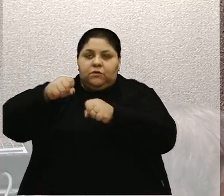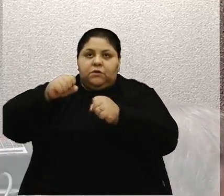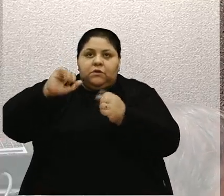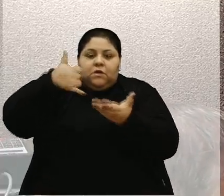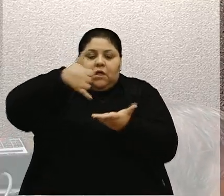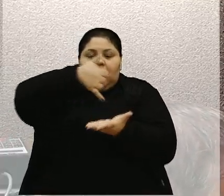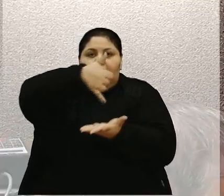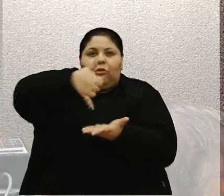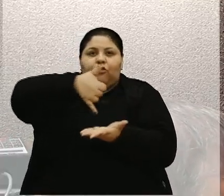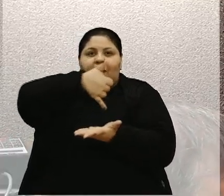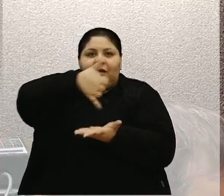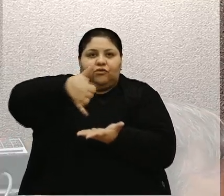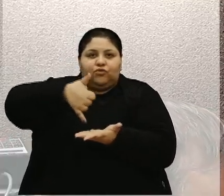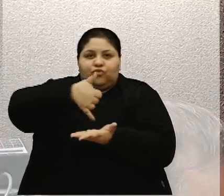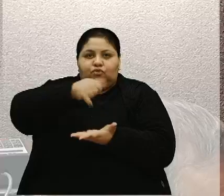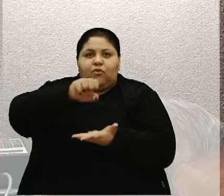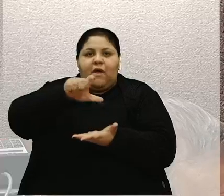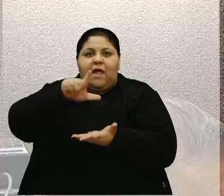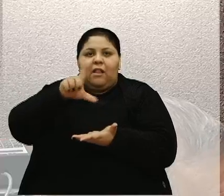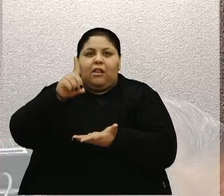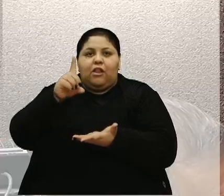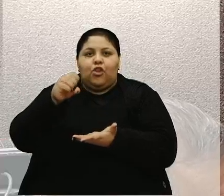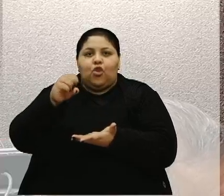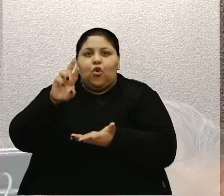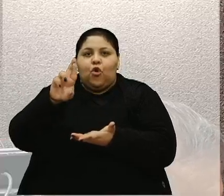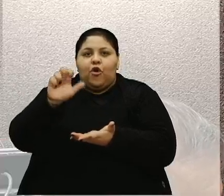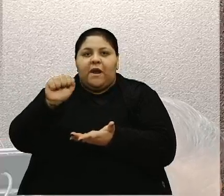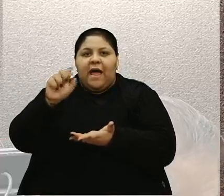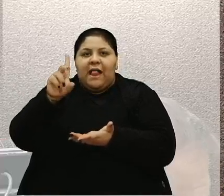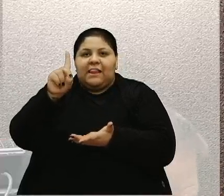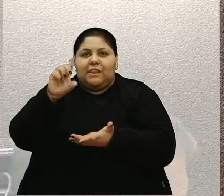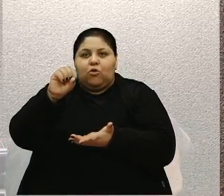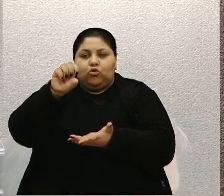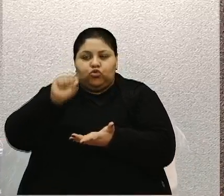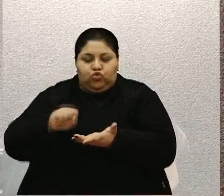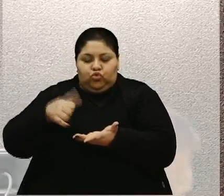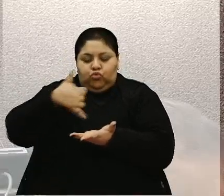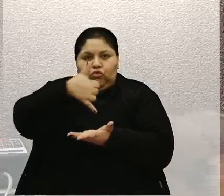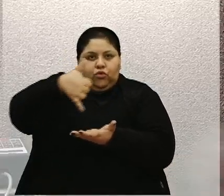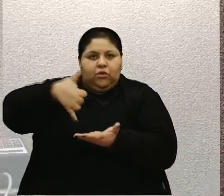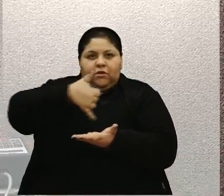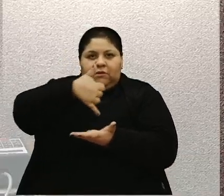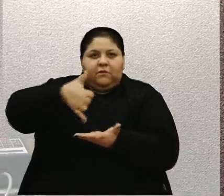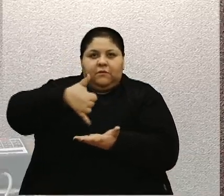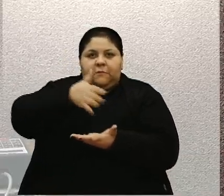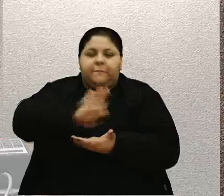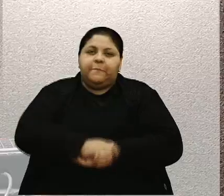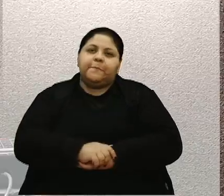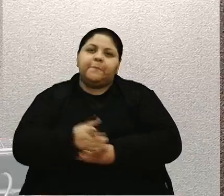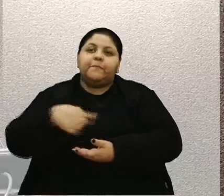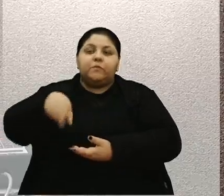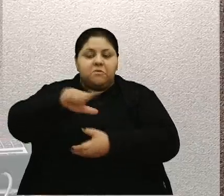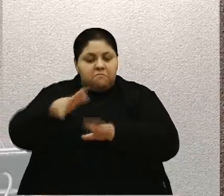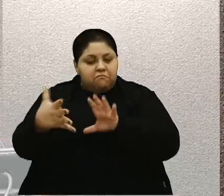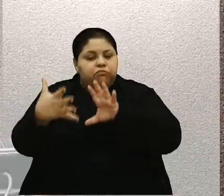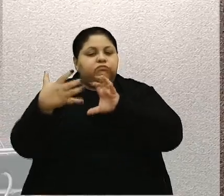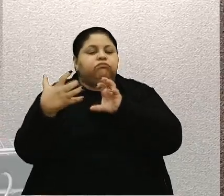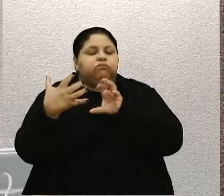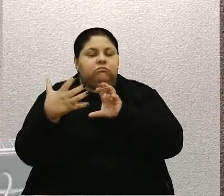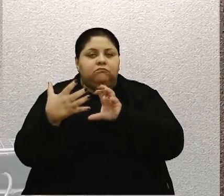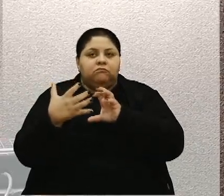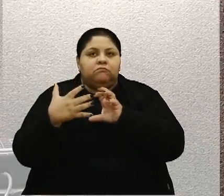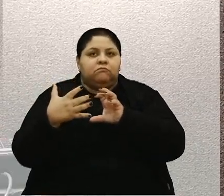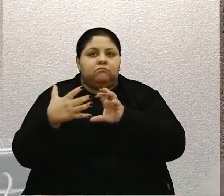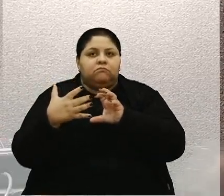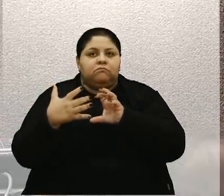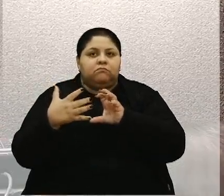de outras regiões que estão vindo para Caxias. E isso é vamos dizer, um enfrentamento que nós vamos ter, né,